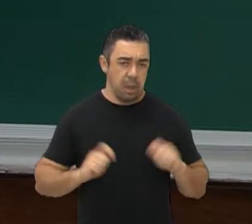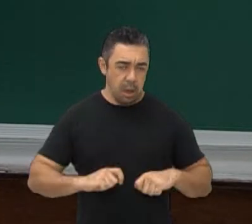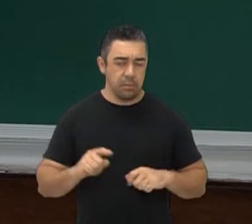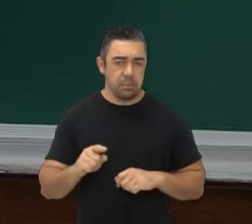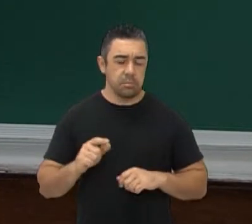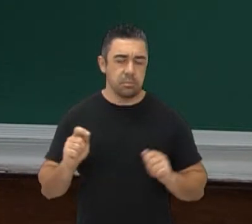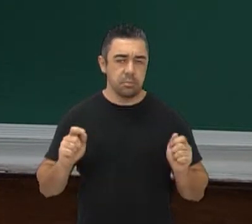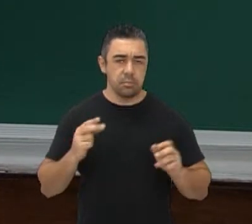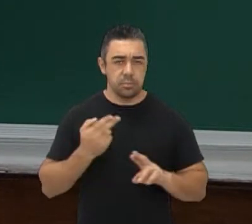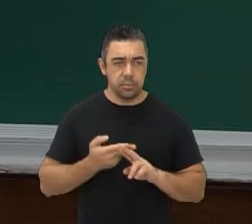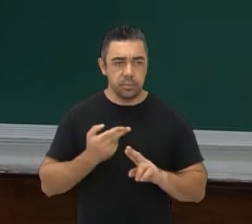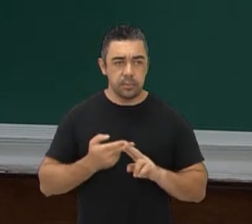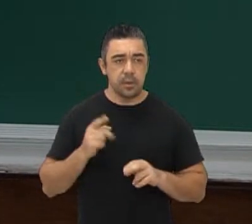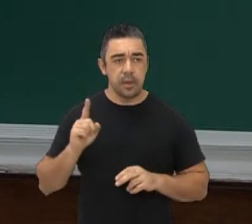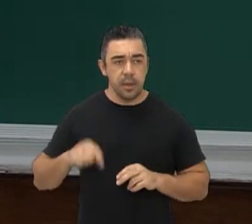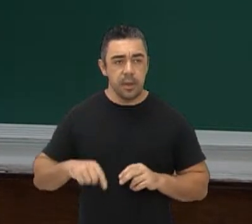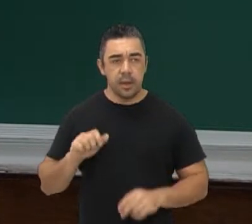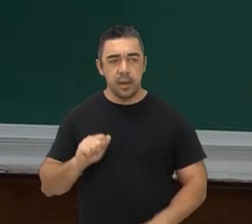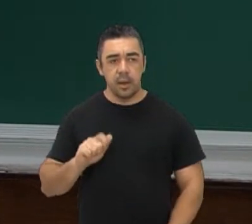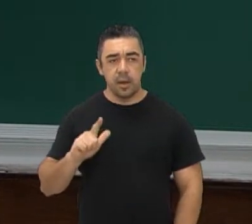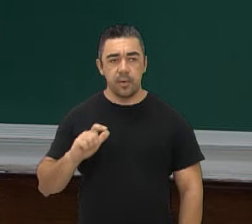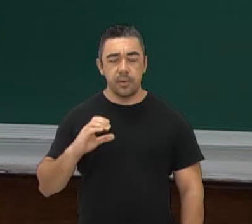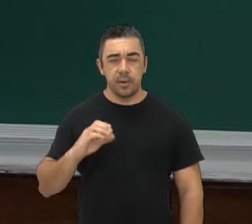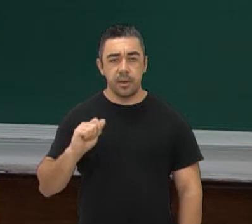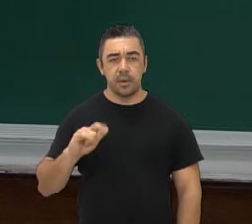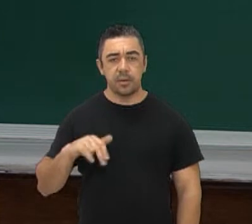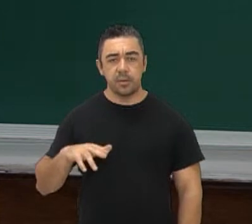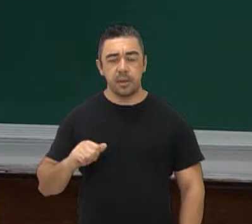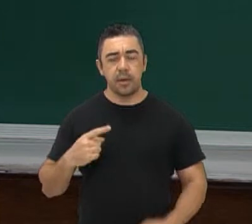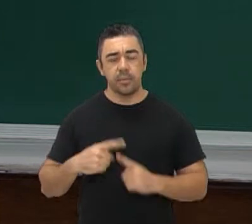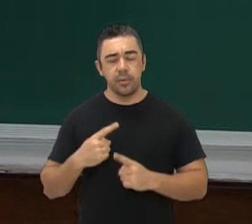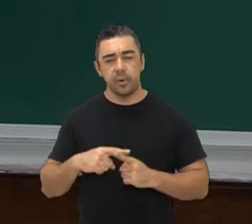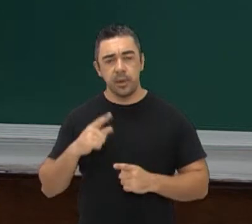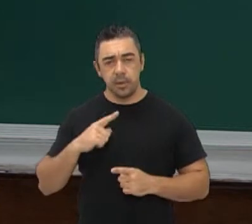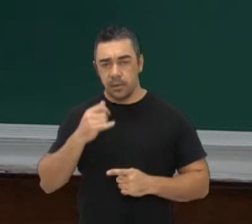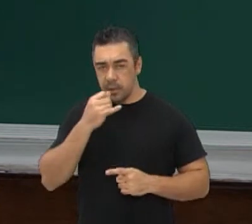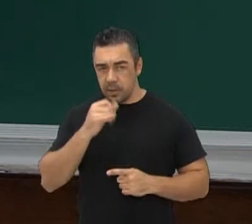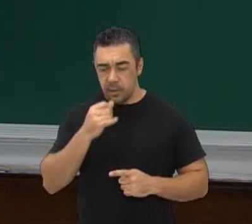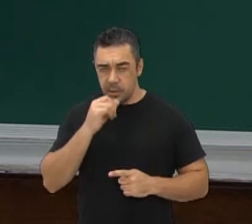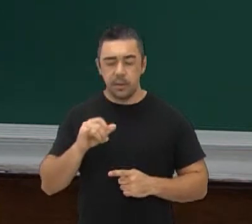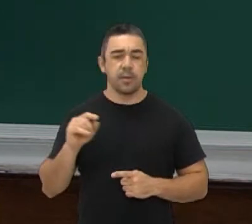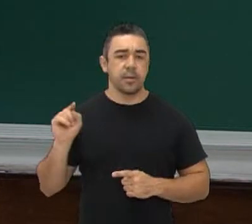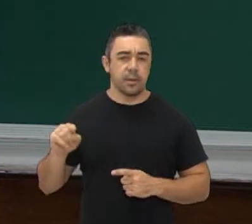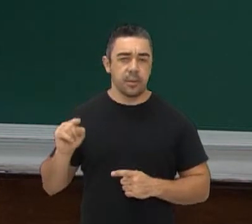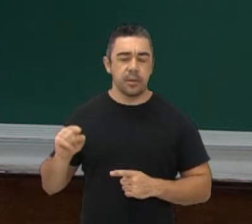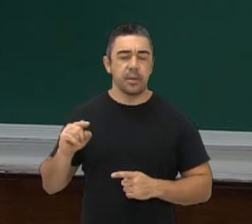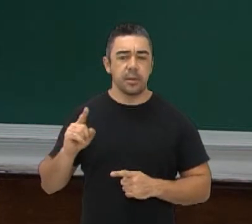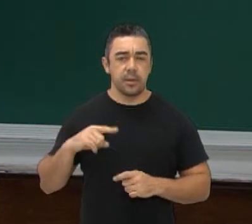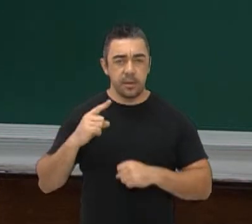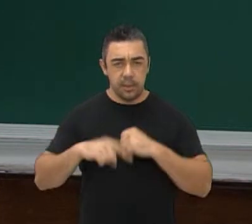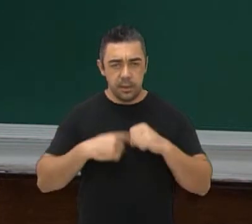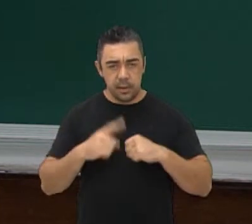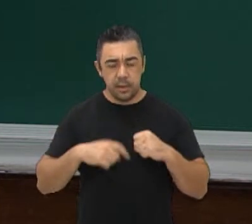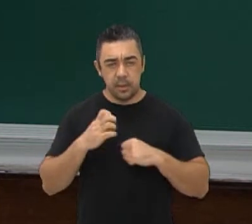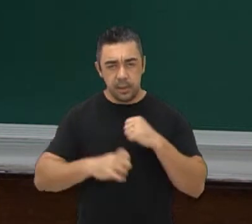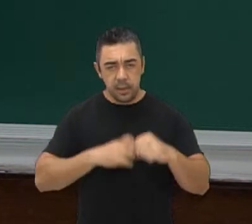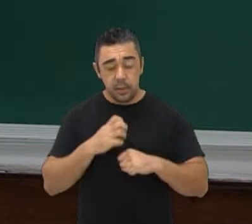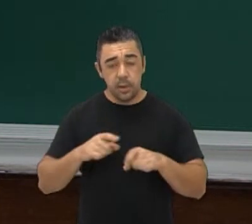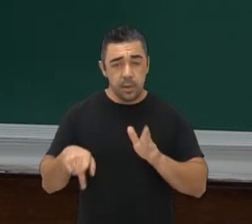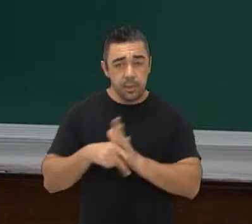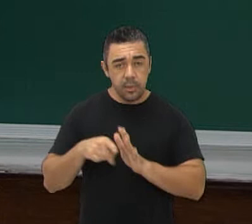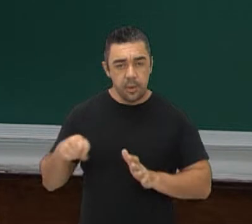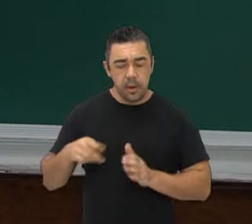impossibilidade de ser usada. E ela é chamada alcalina porque ela tem um eletrólito, que é o NaOH, que é um eletrólito de